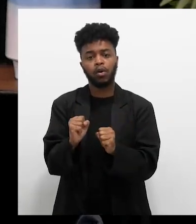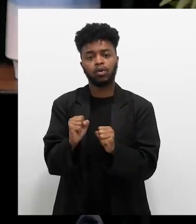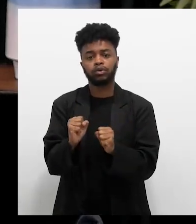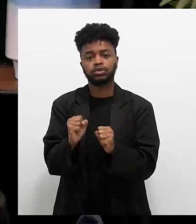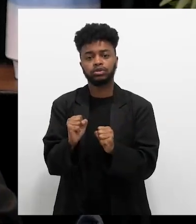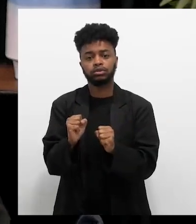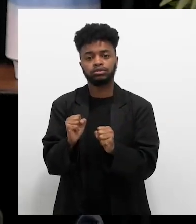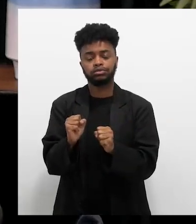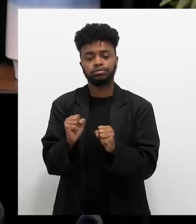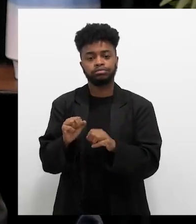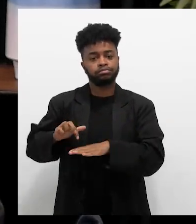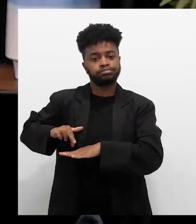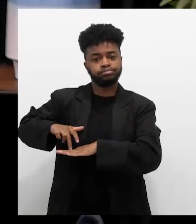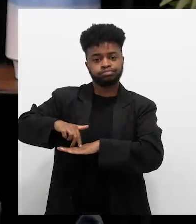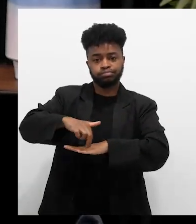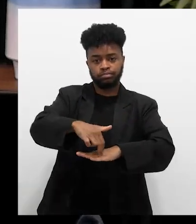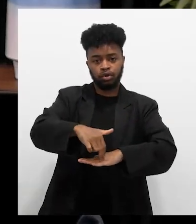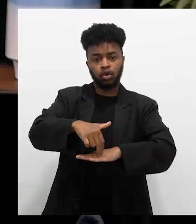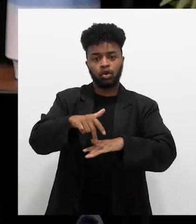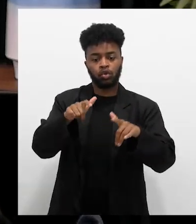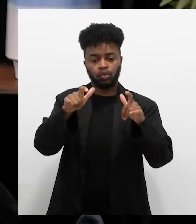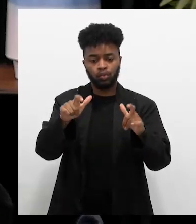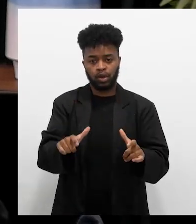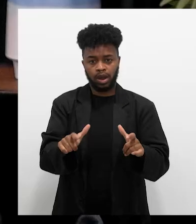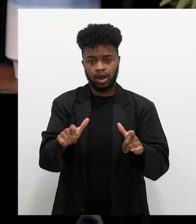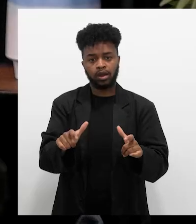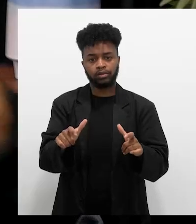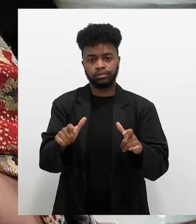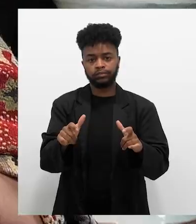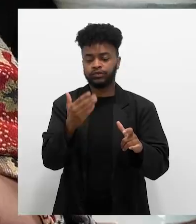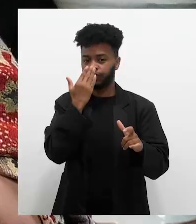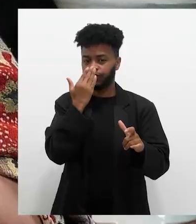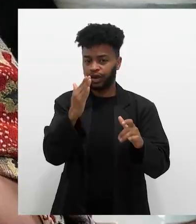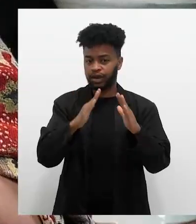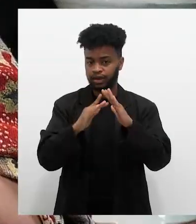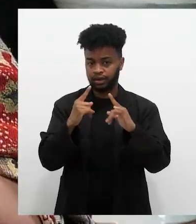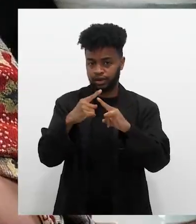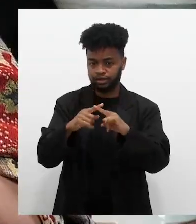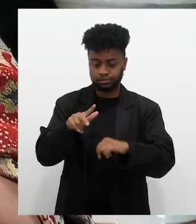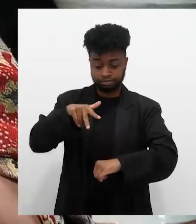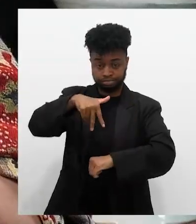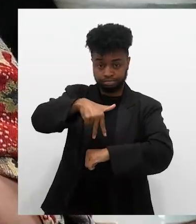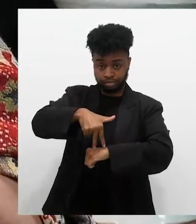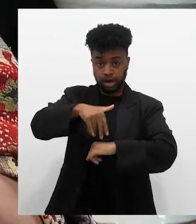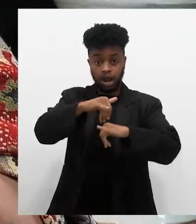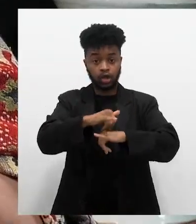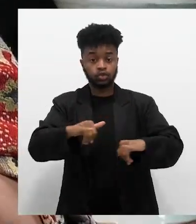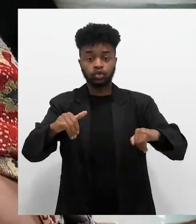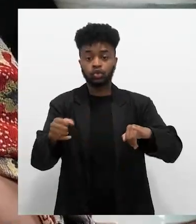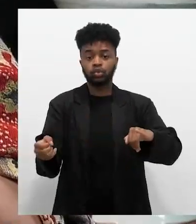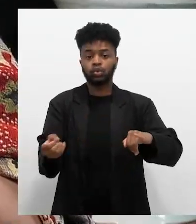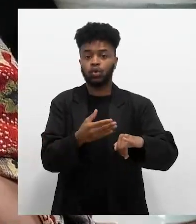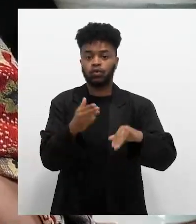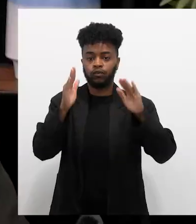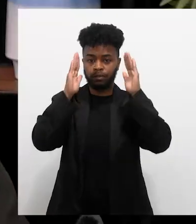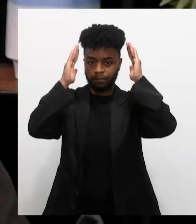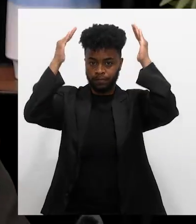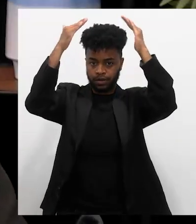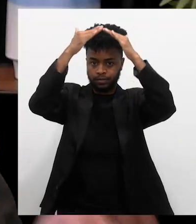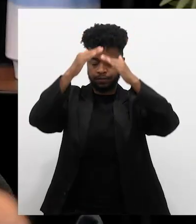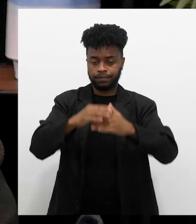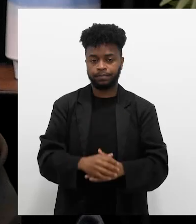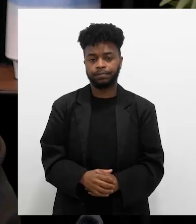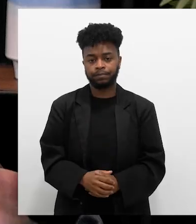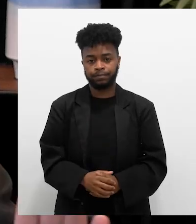então, se dirigir ali para a sacada da fachada da Basílica de São Pedro, no Vaticano, onde ele vai ser anunciado, né?